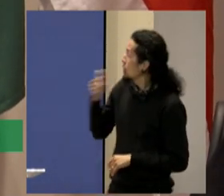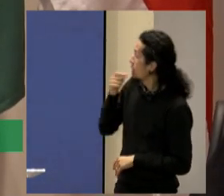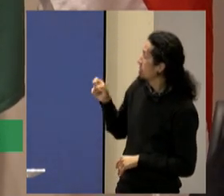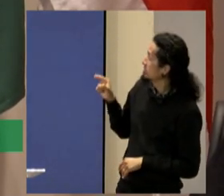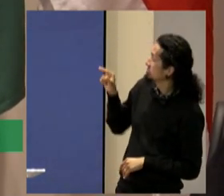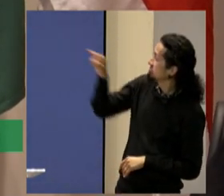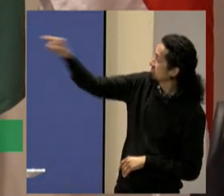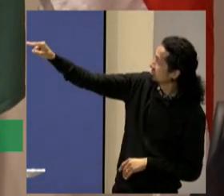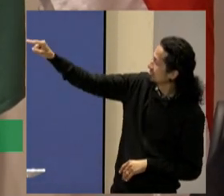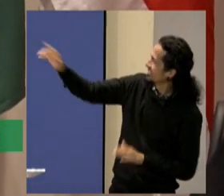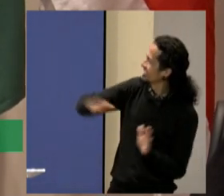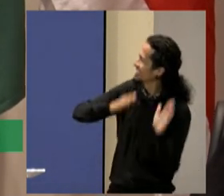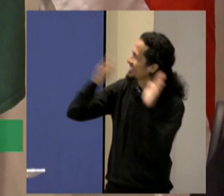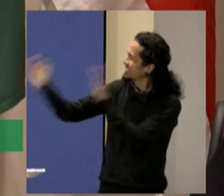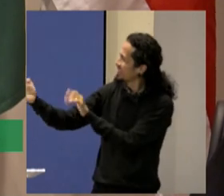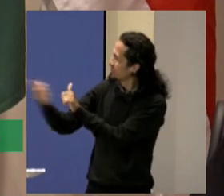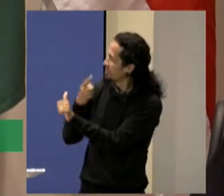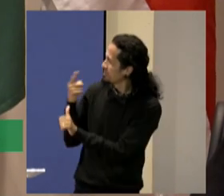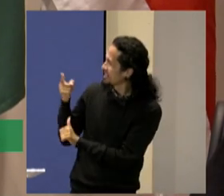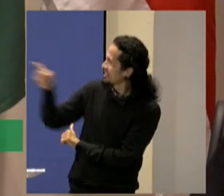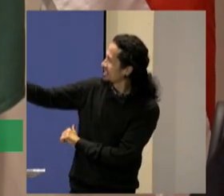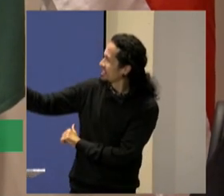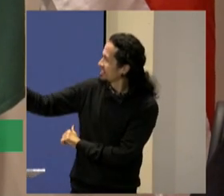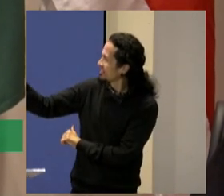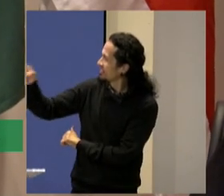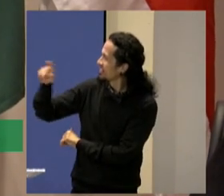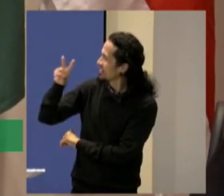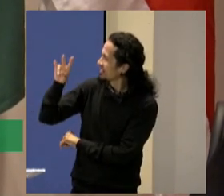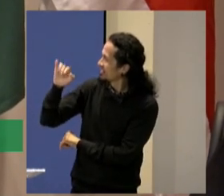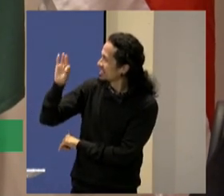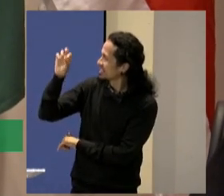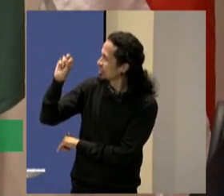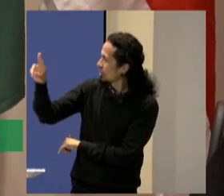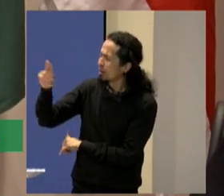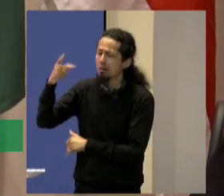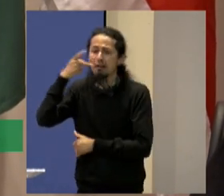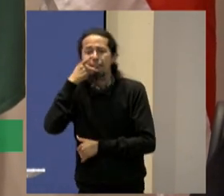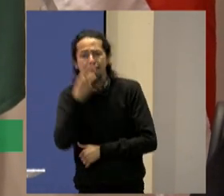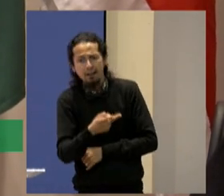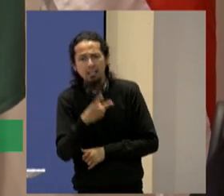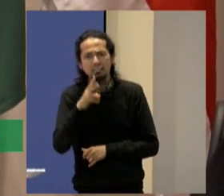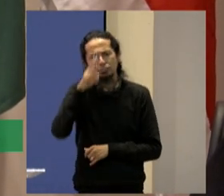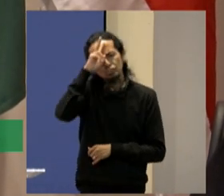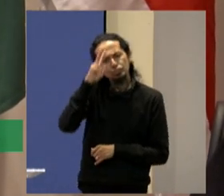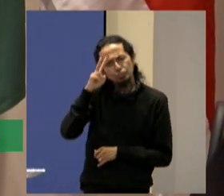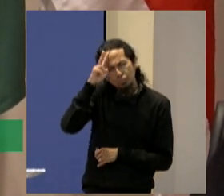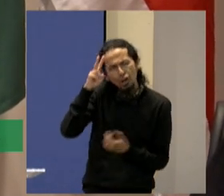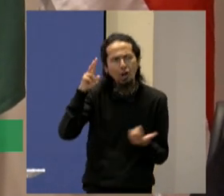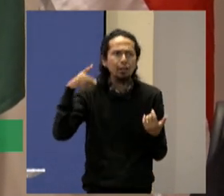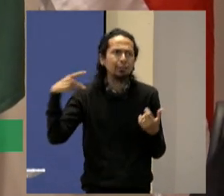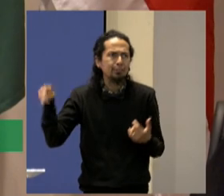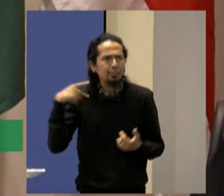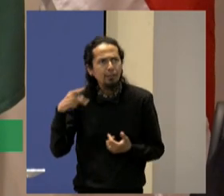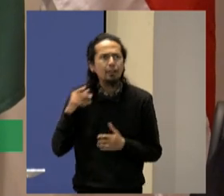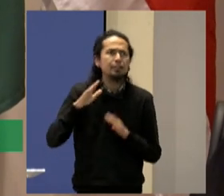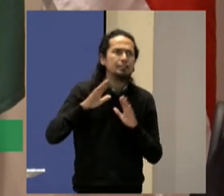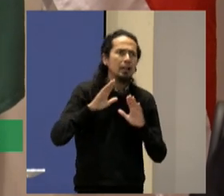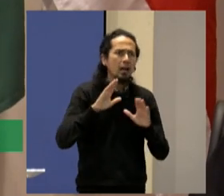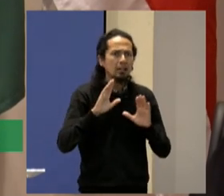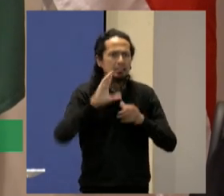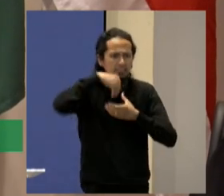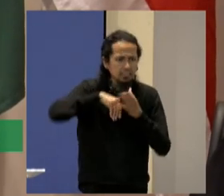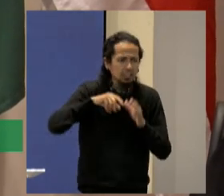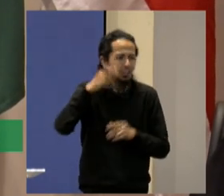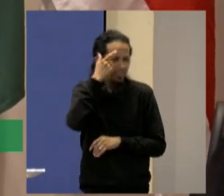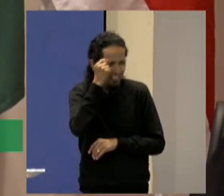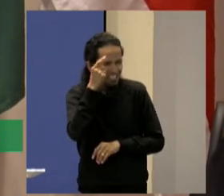jovem jornalista, que fala sobre a sua trajetória na universidade, sobre as cotas, e foi super bacana. Depois a